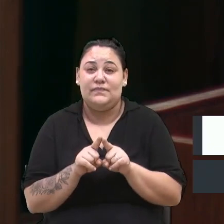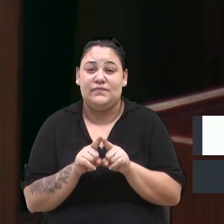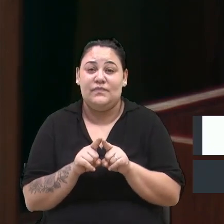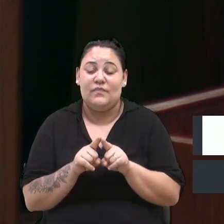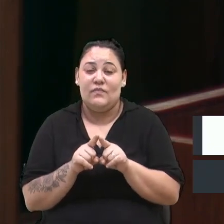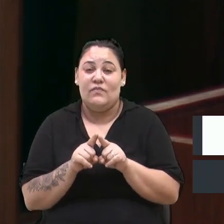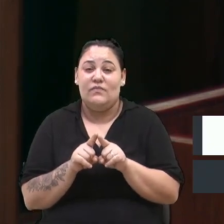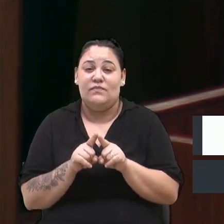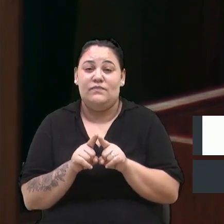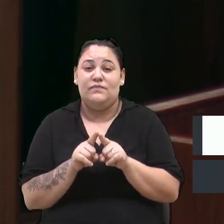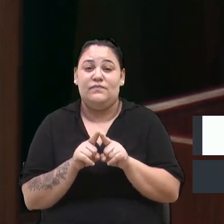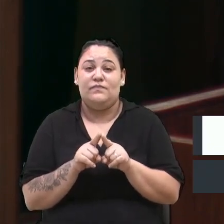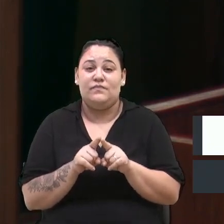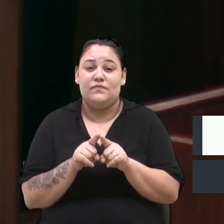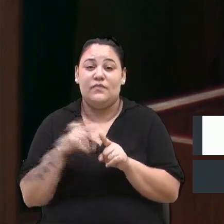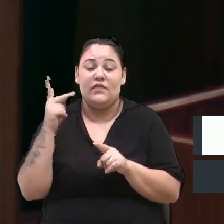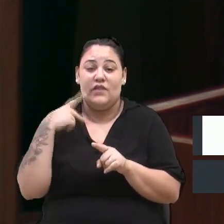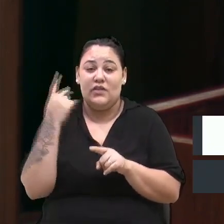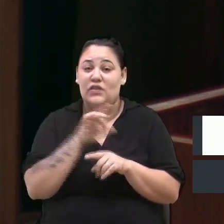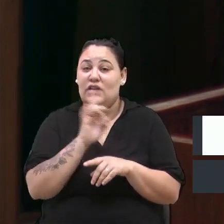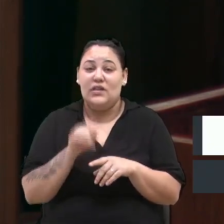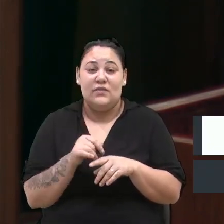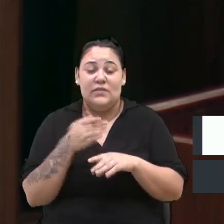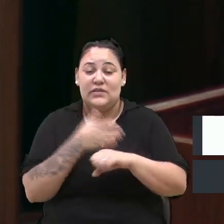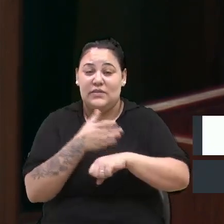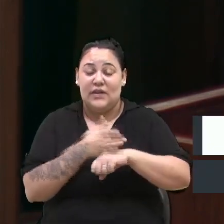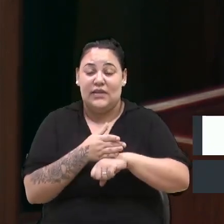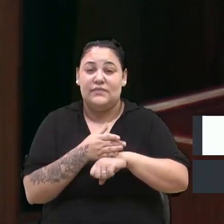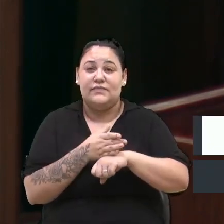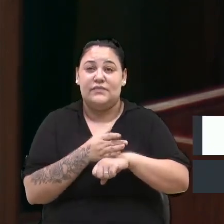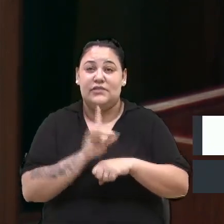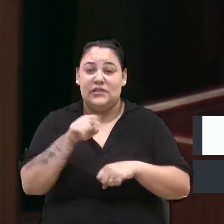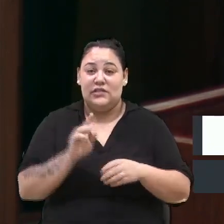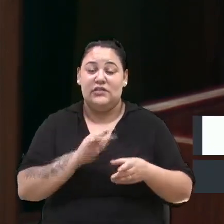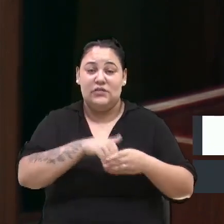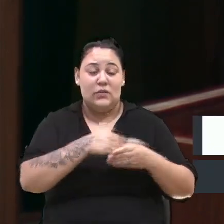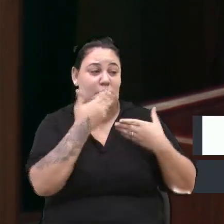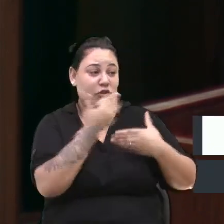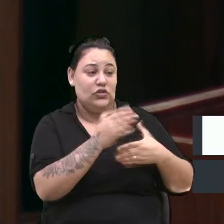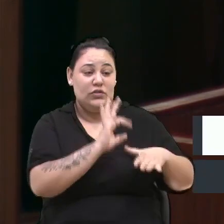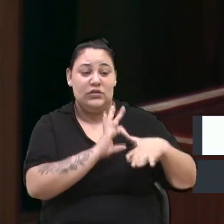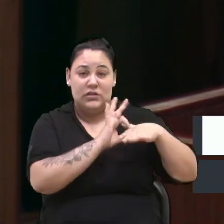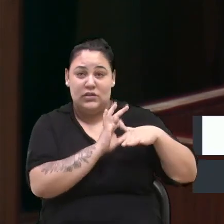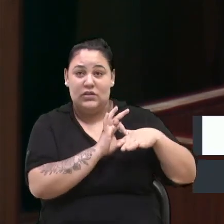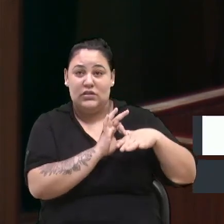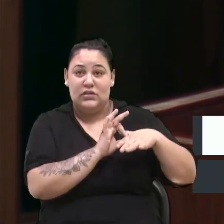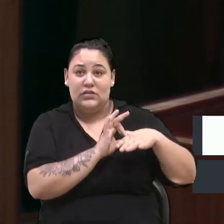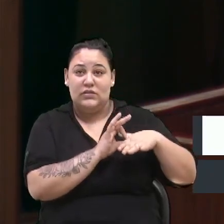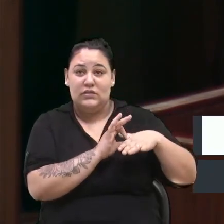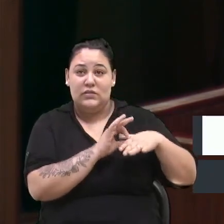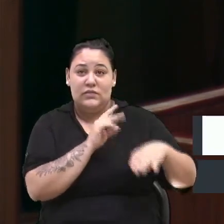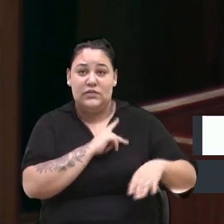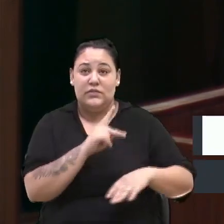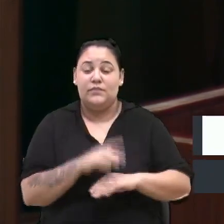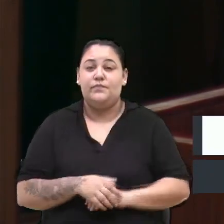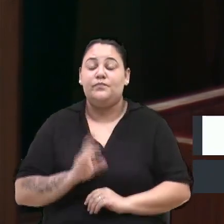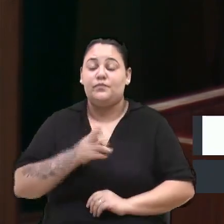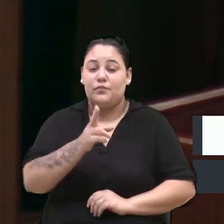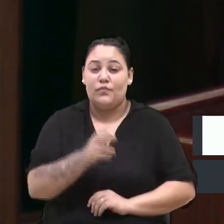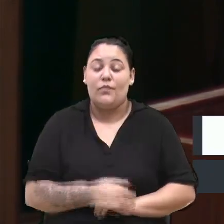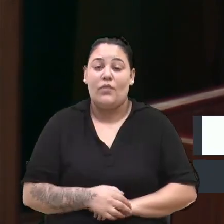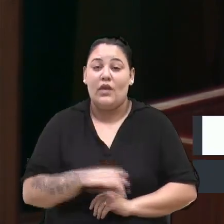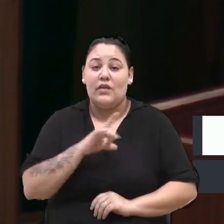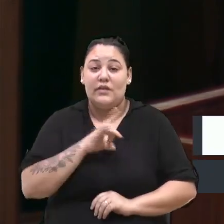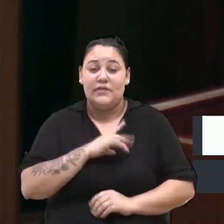vereadores que não são dessa legislação. Uma declaração de líder no momento, senhor presidente. Segue a declaração de líder. Teve